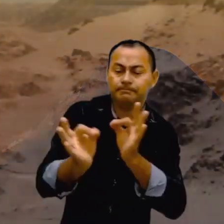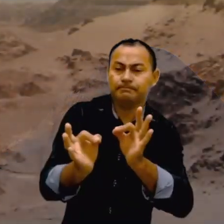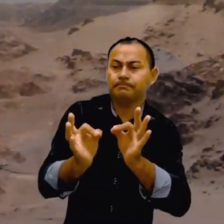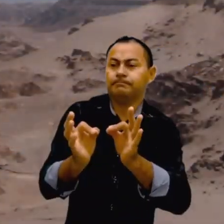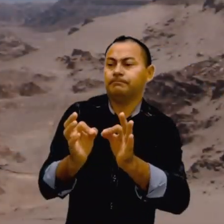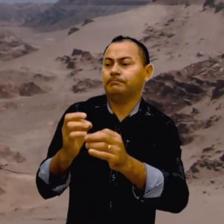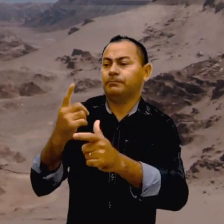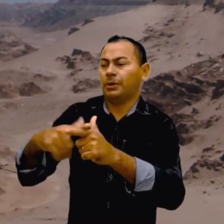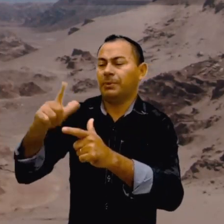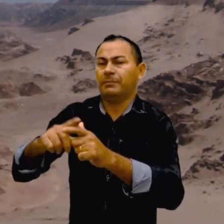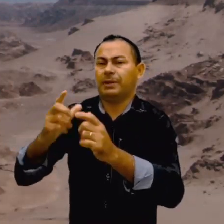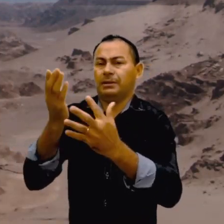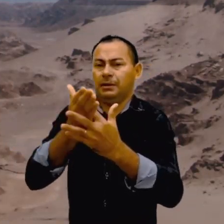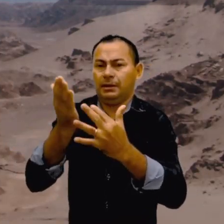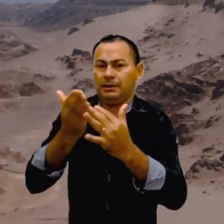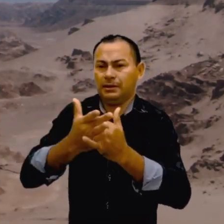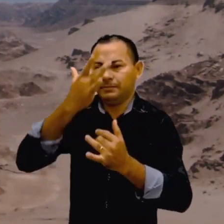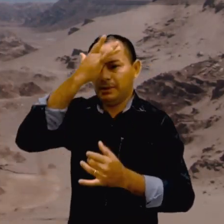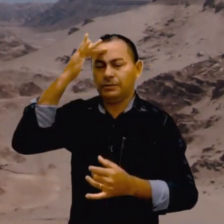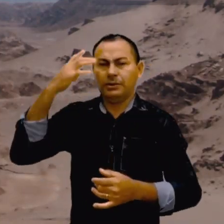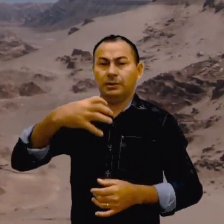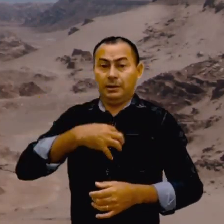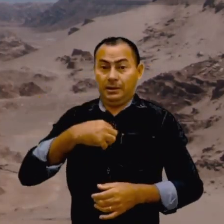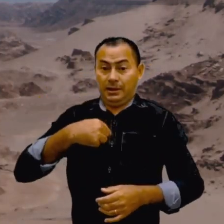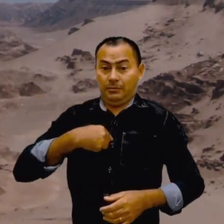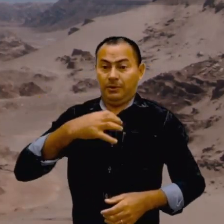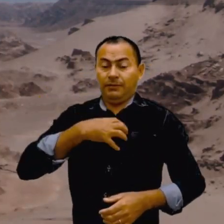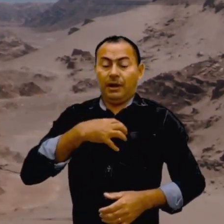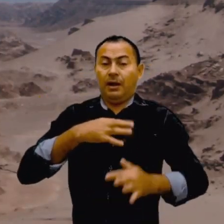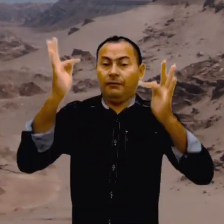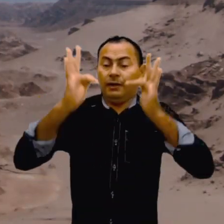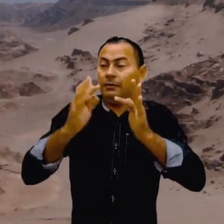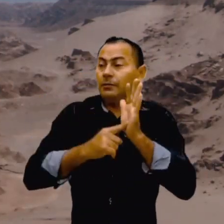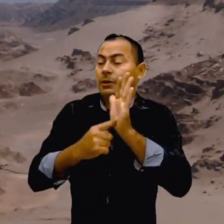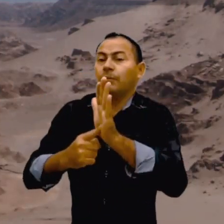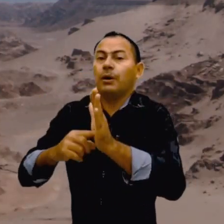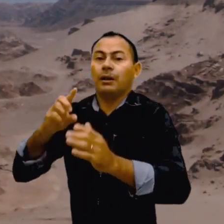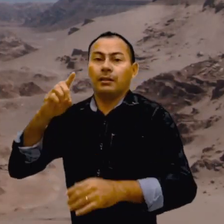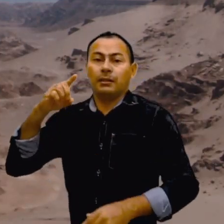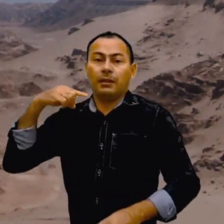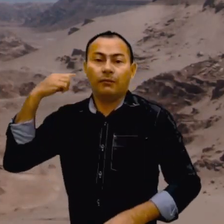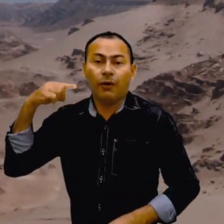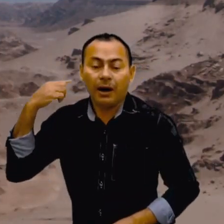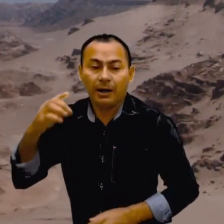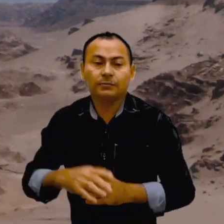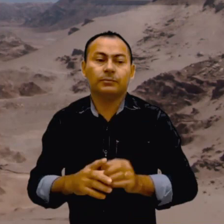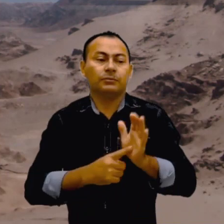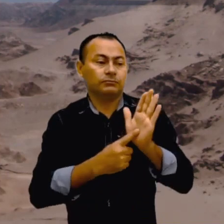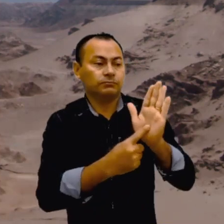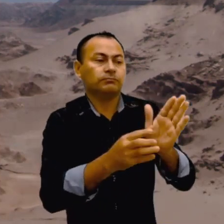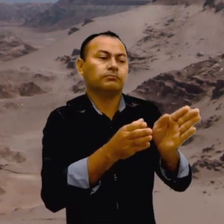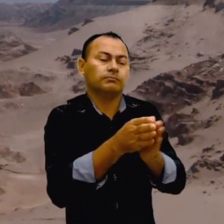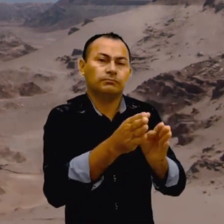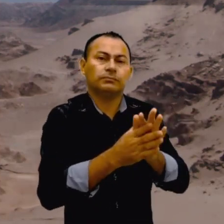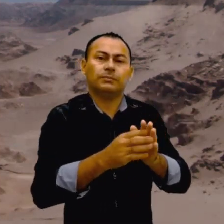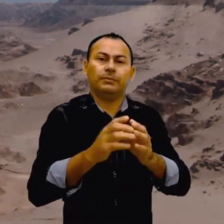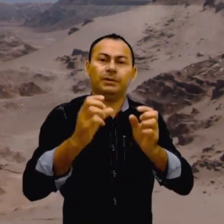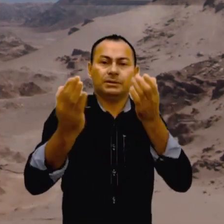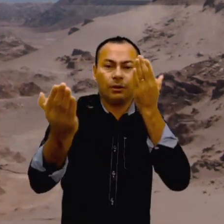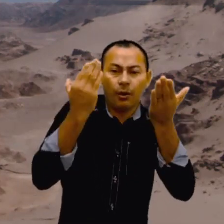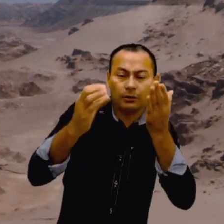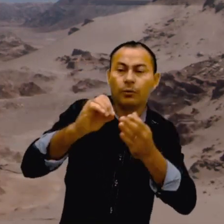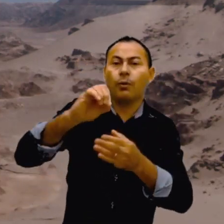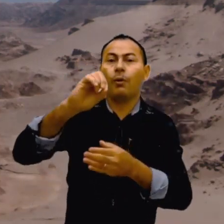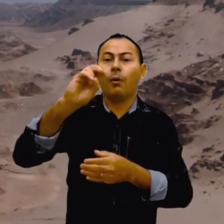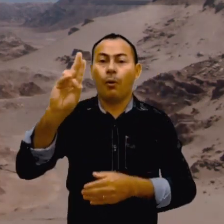resolver impasses entre as pessoas e ficava muito feliz quando indicava um advogado, assim como recomendava para um psicólogo ou